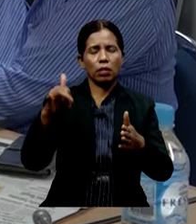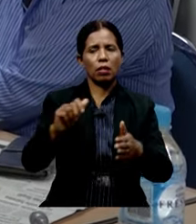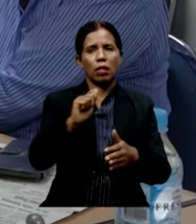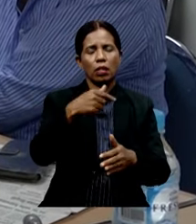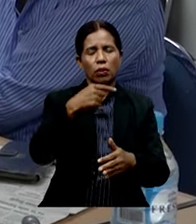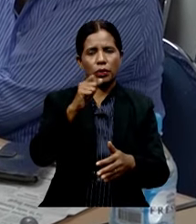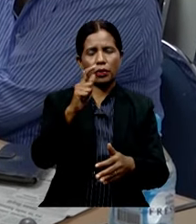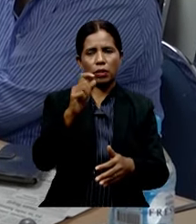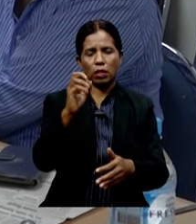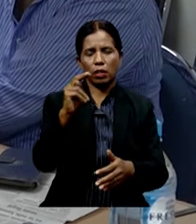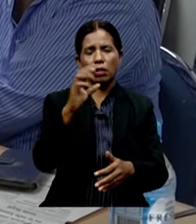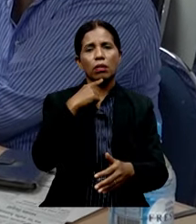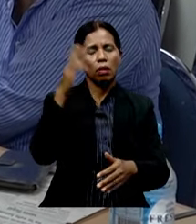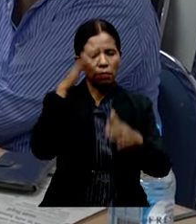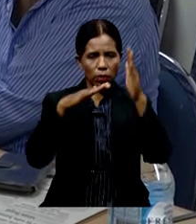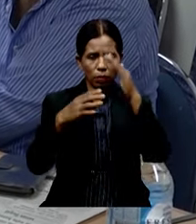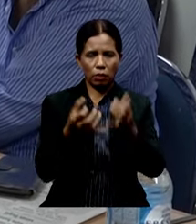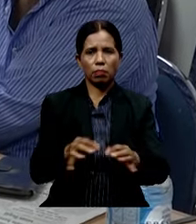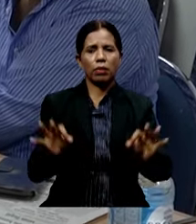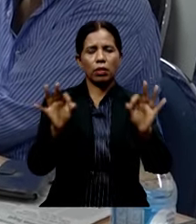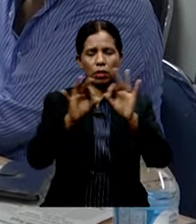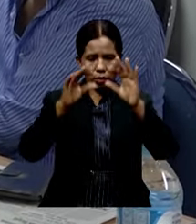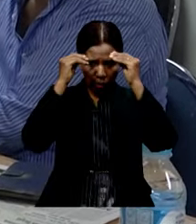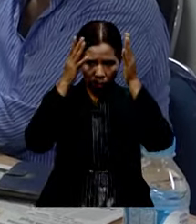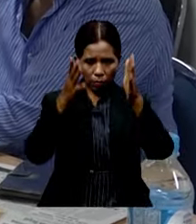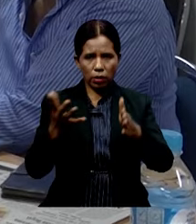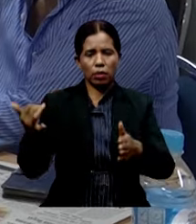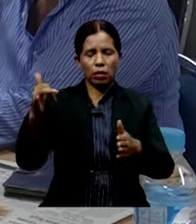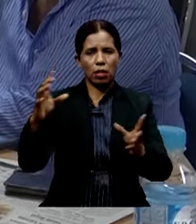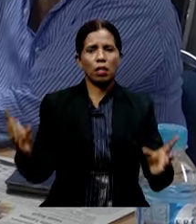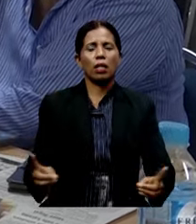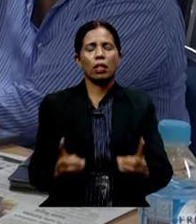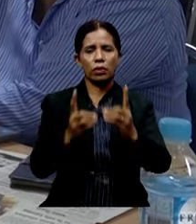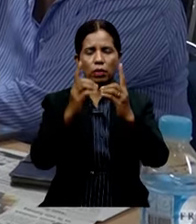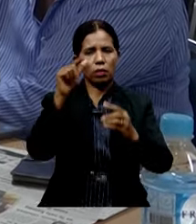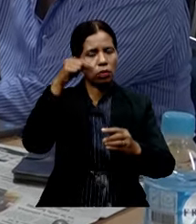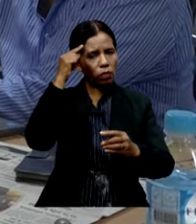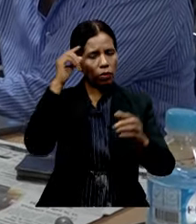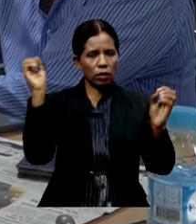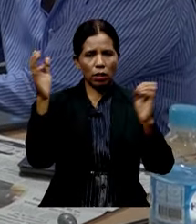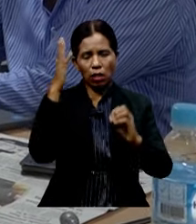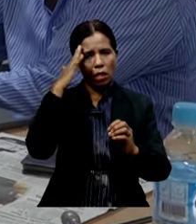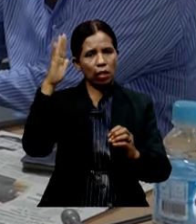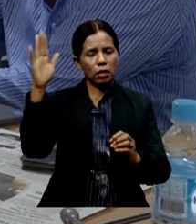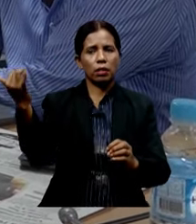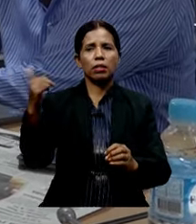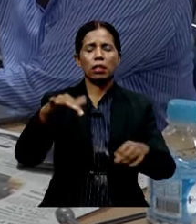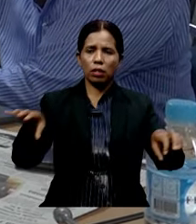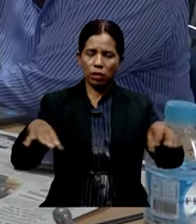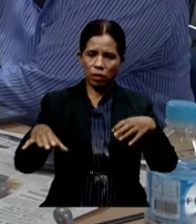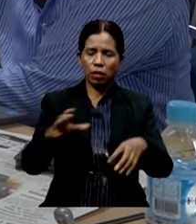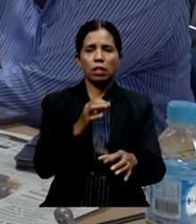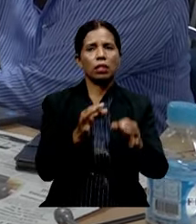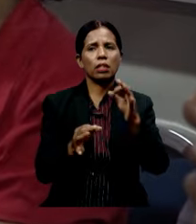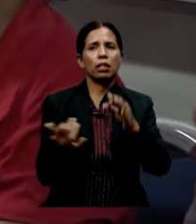Agostinho Soares Sateten. Problema principal é bem o professor contratar o Sira Soru Mac. Governo lá reconhece Sira no serviço, mas